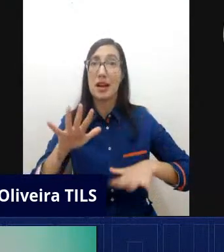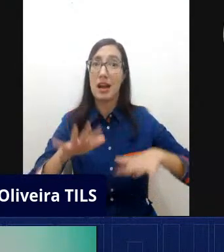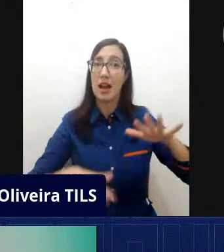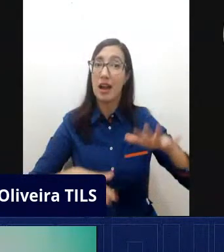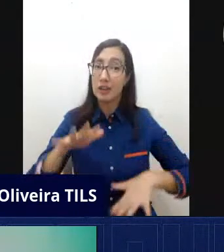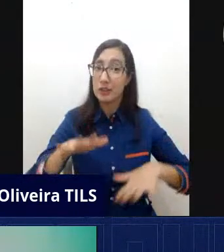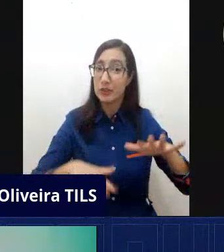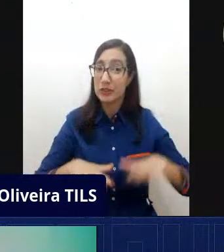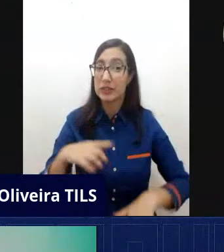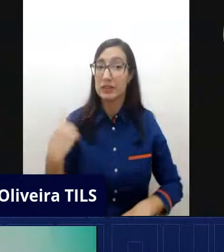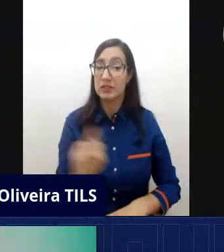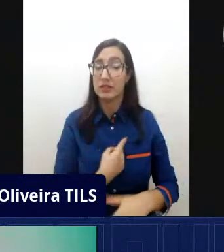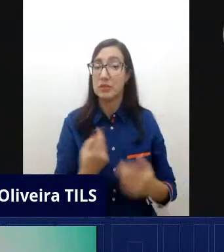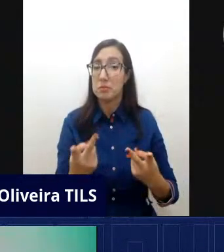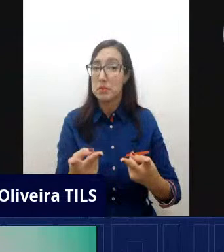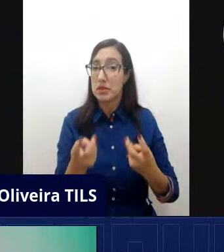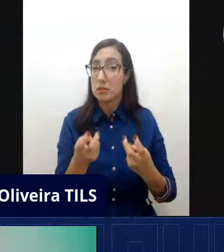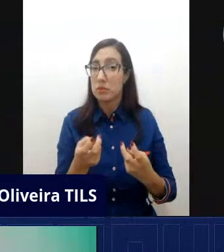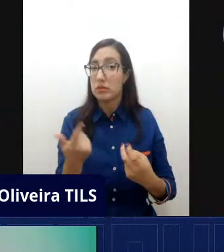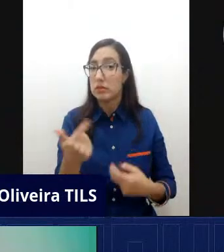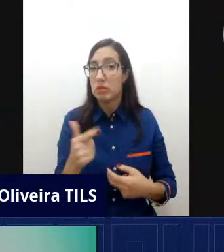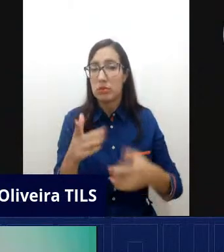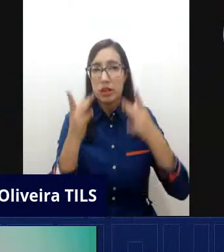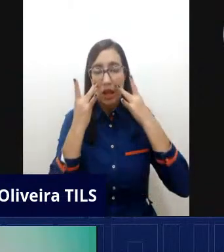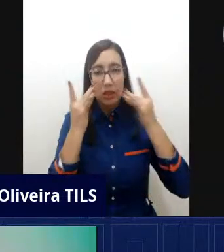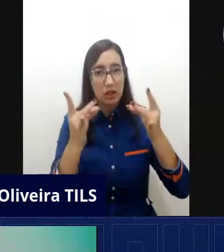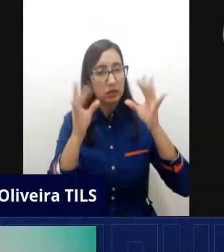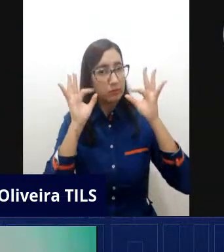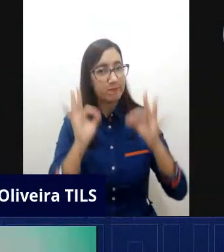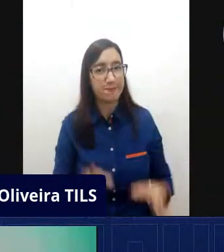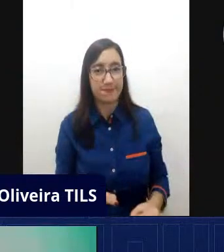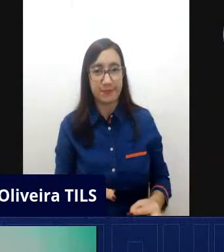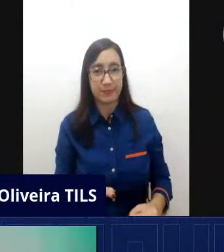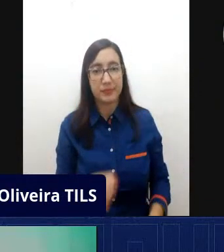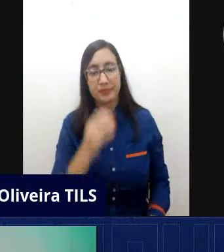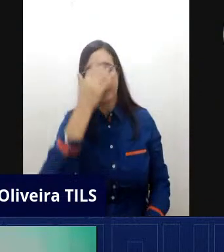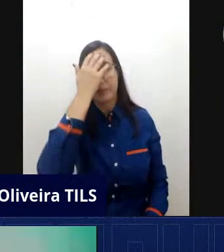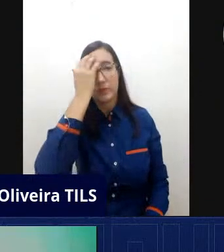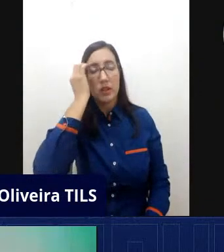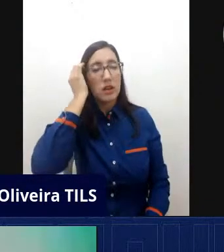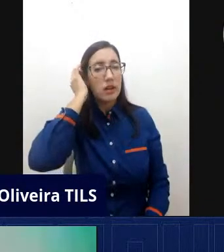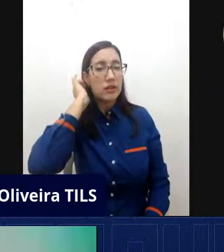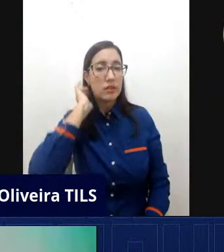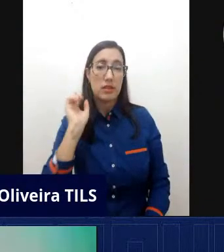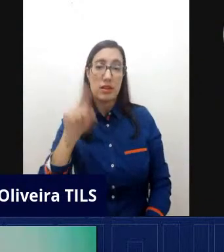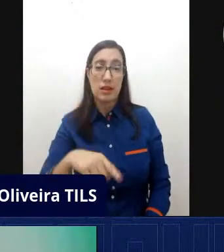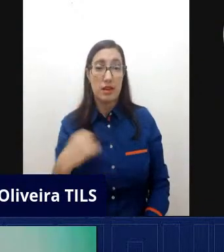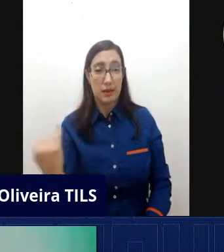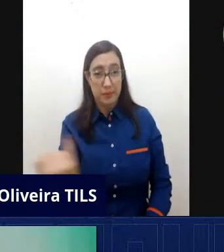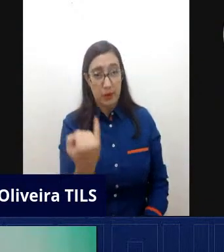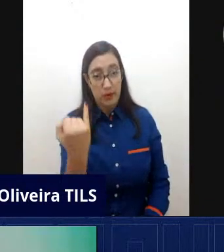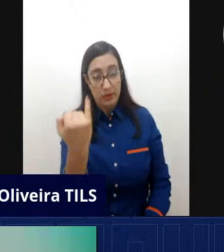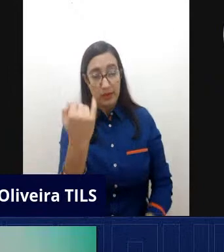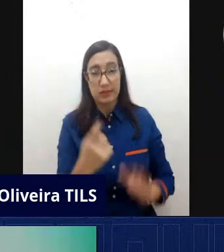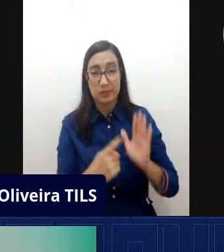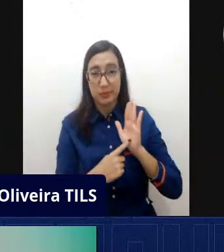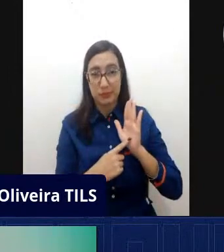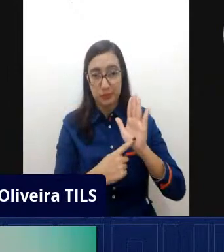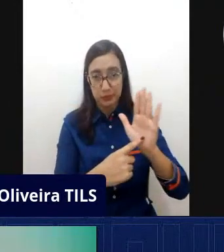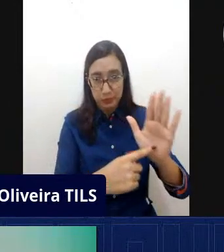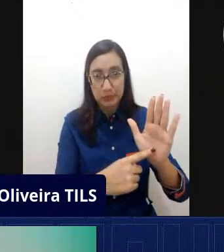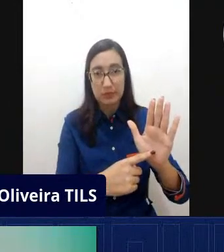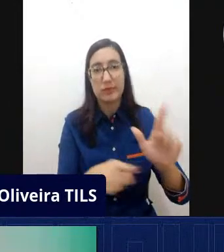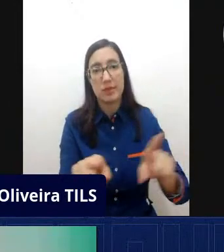uma atenção devida. E é importante falar, Letícia começou a